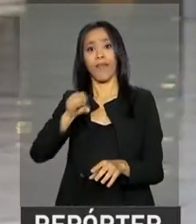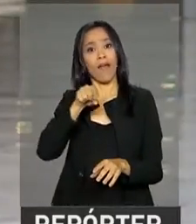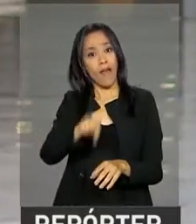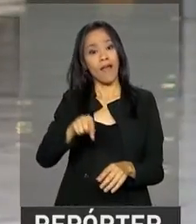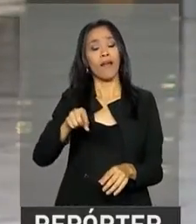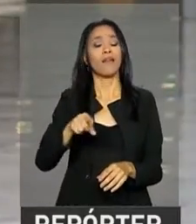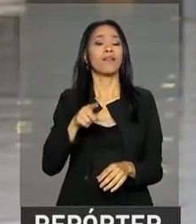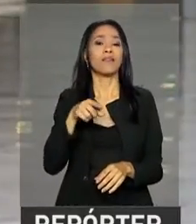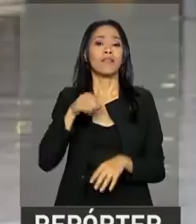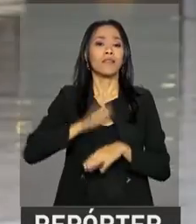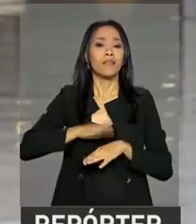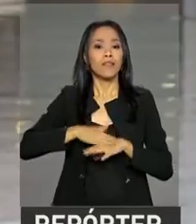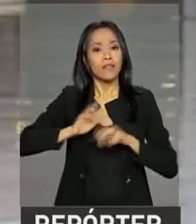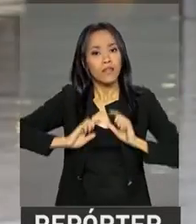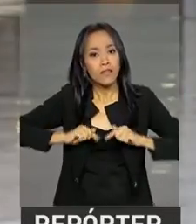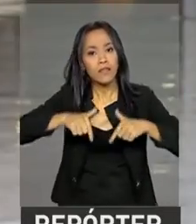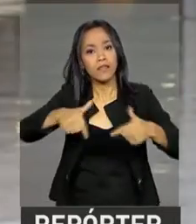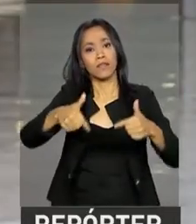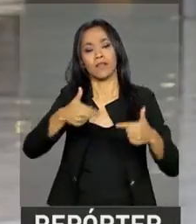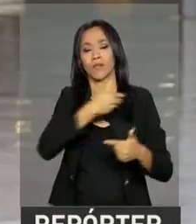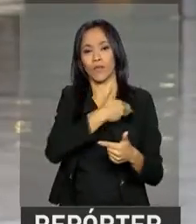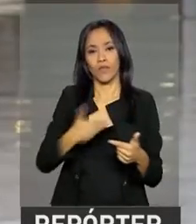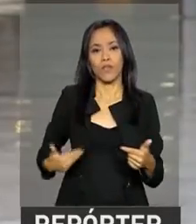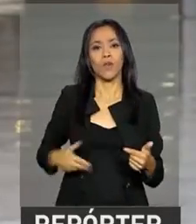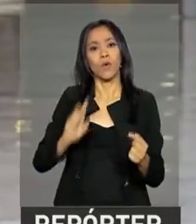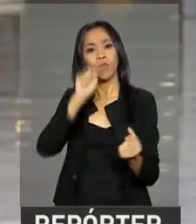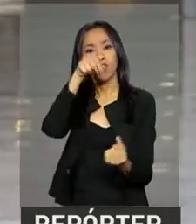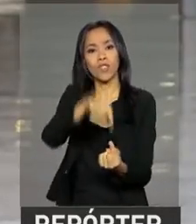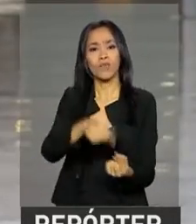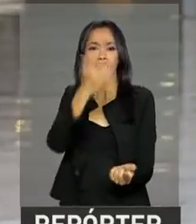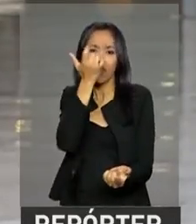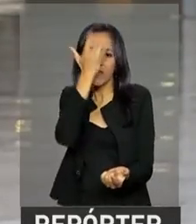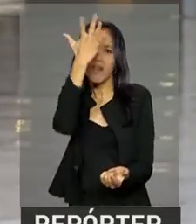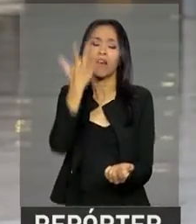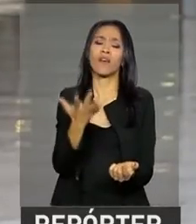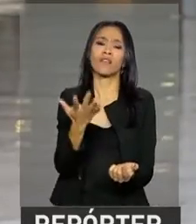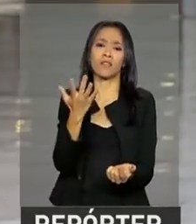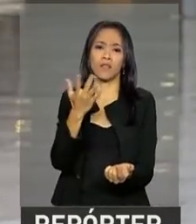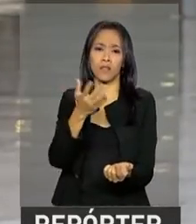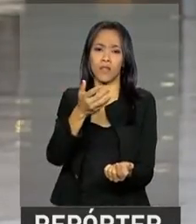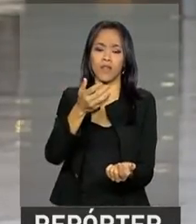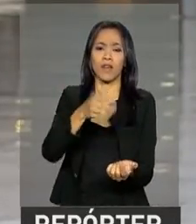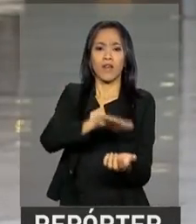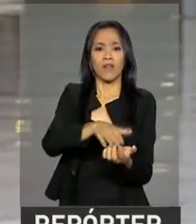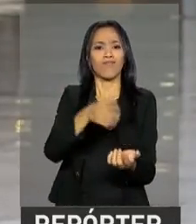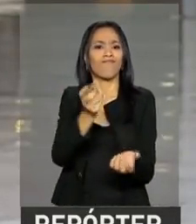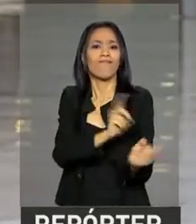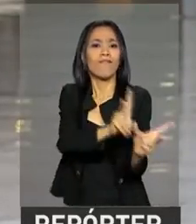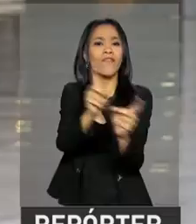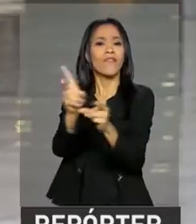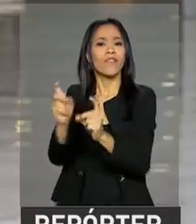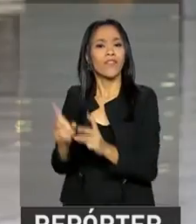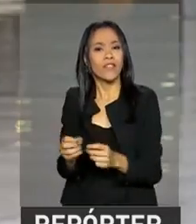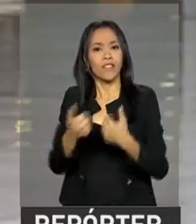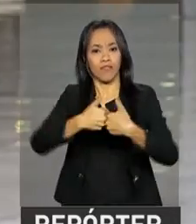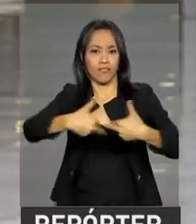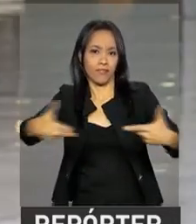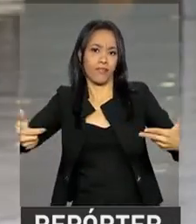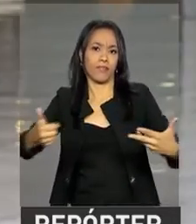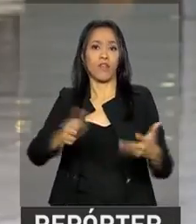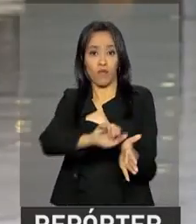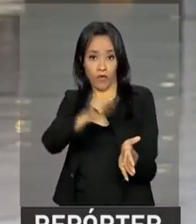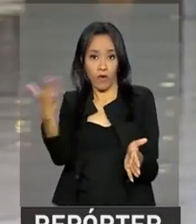principal iniciativa governamental de desburocratização e facilitação do comércio exterior no Brasil. E, bom,